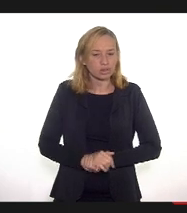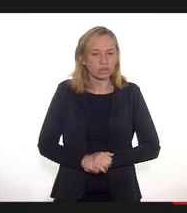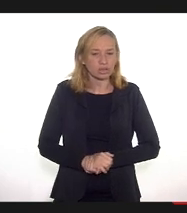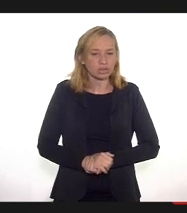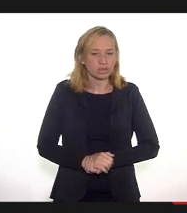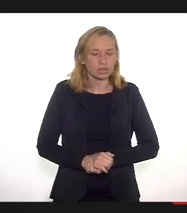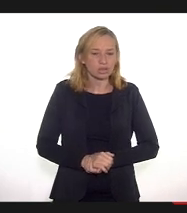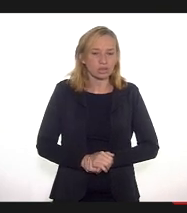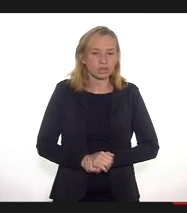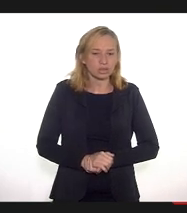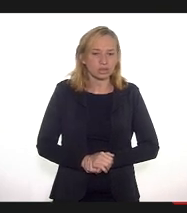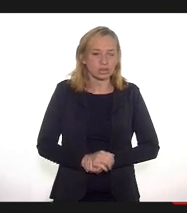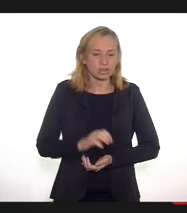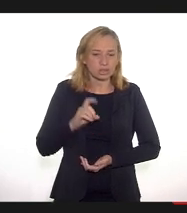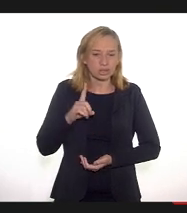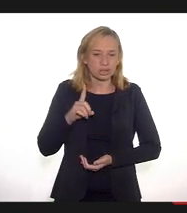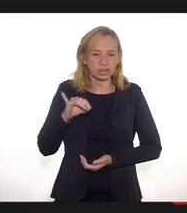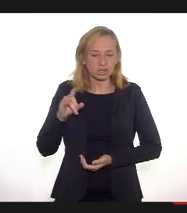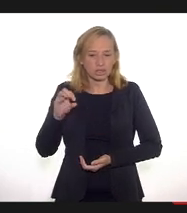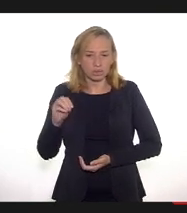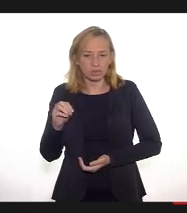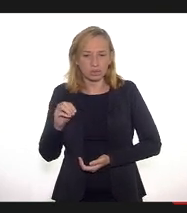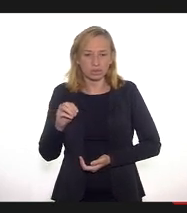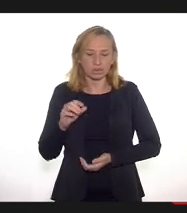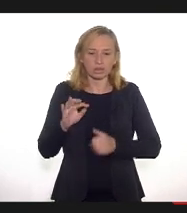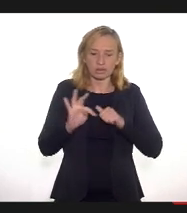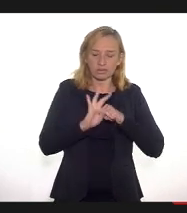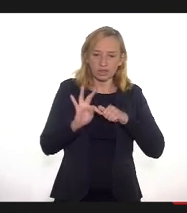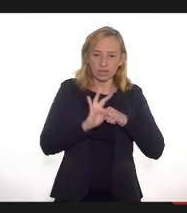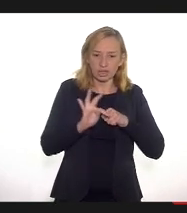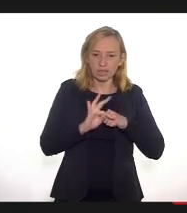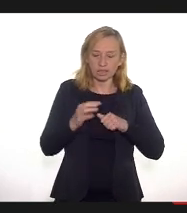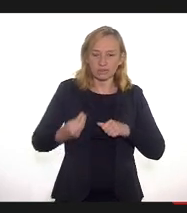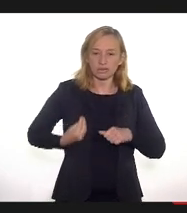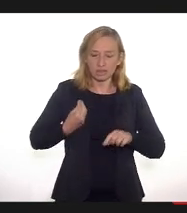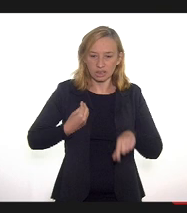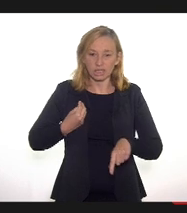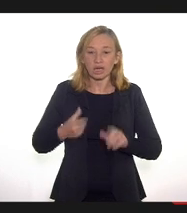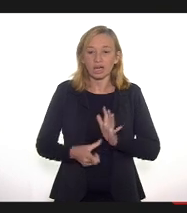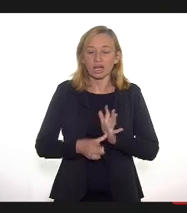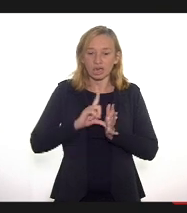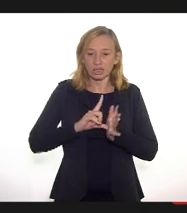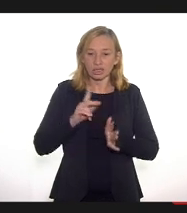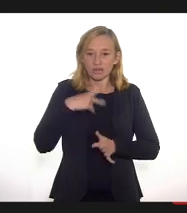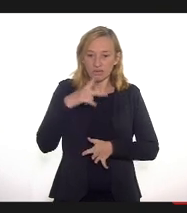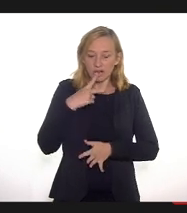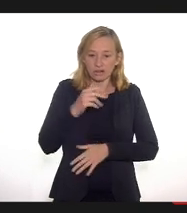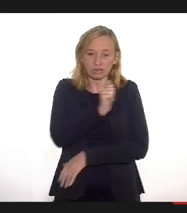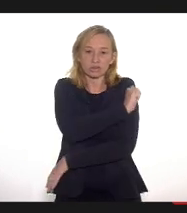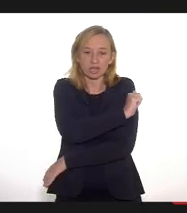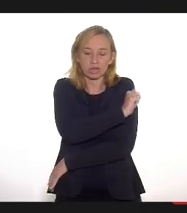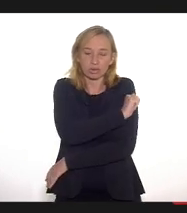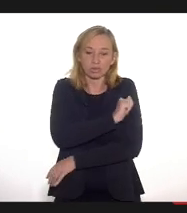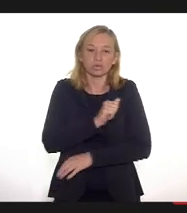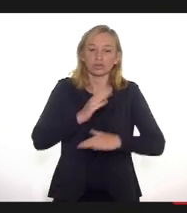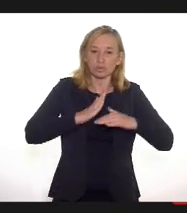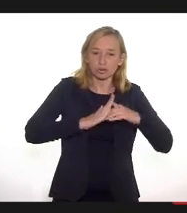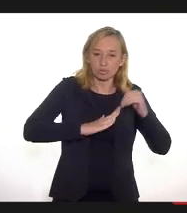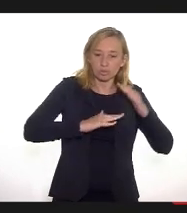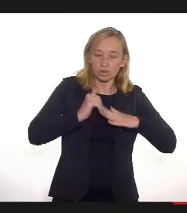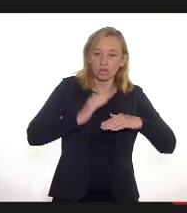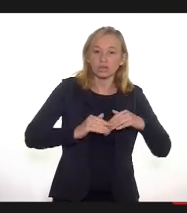está presente, a gente... Antes da fala dos alunos e dos profissionais, eu acho que a gente, né, poderia